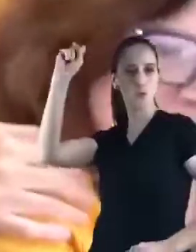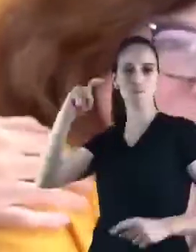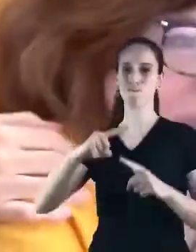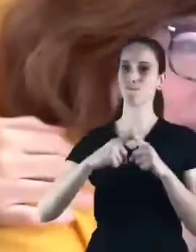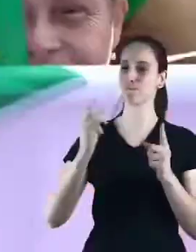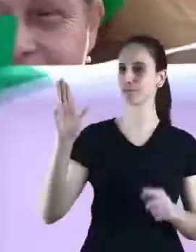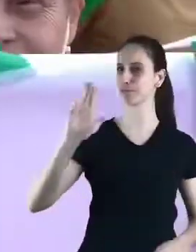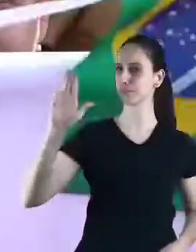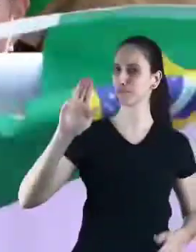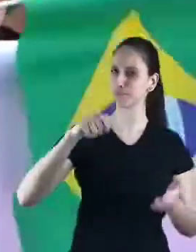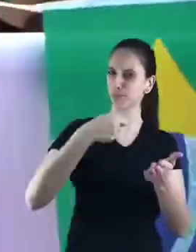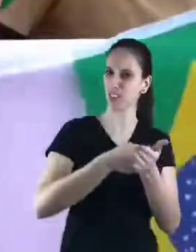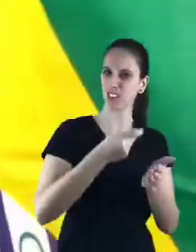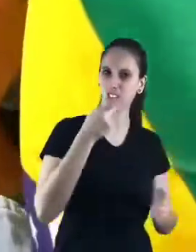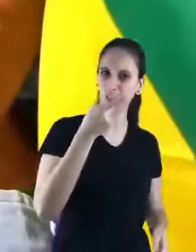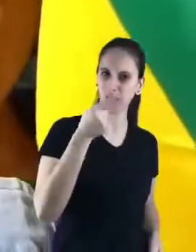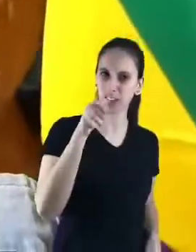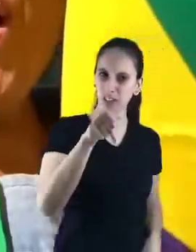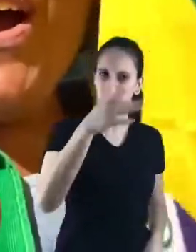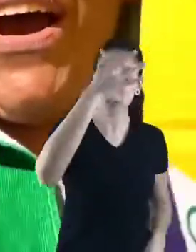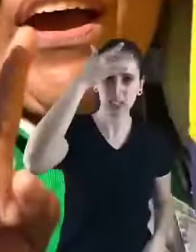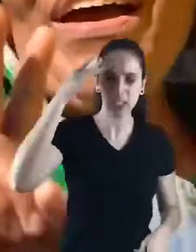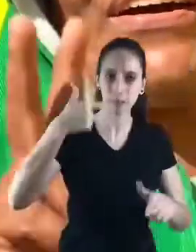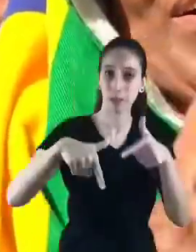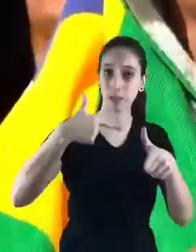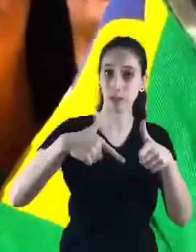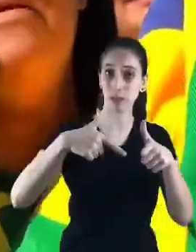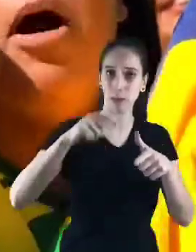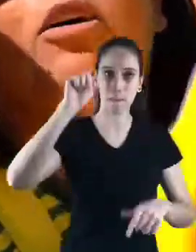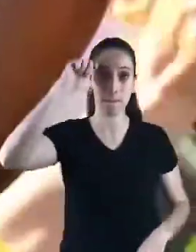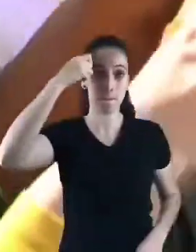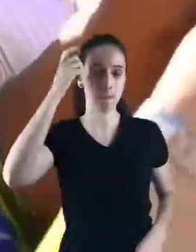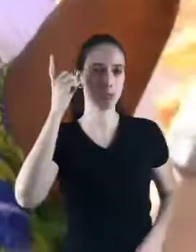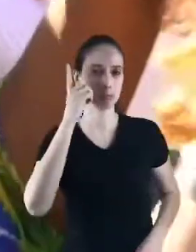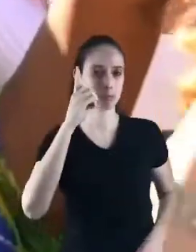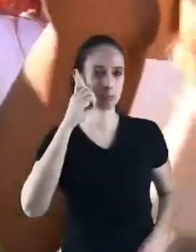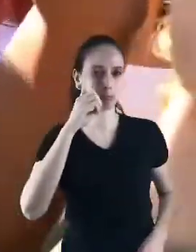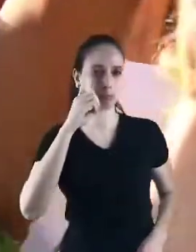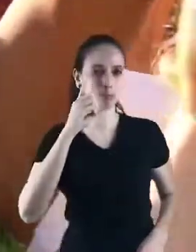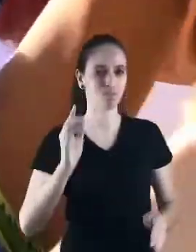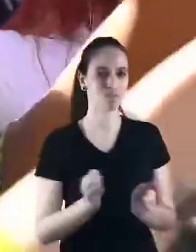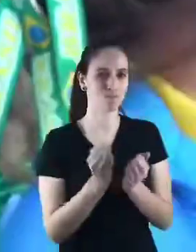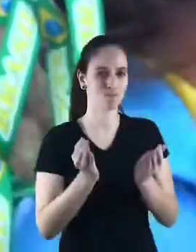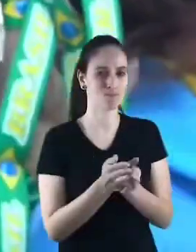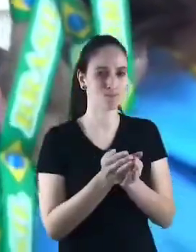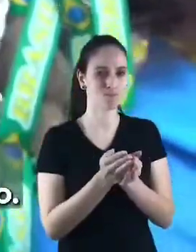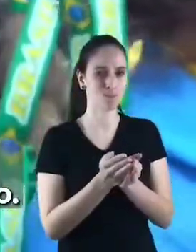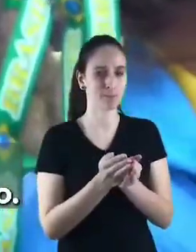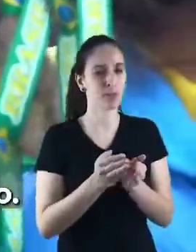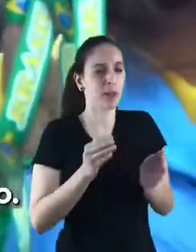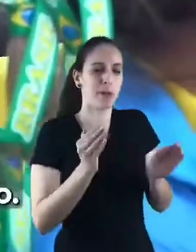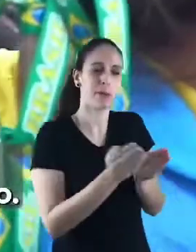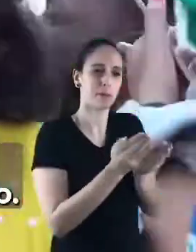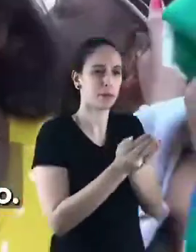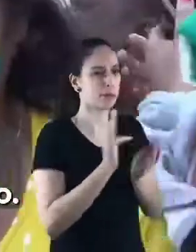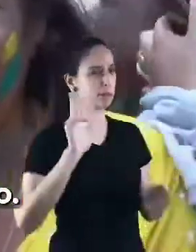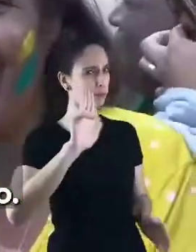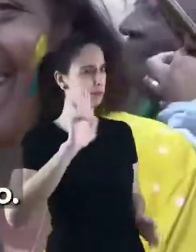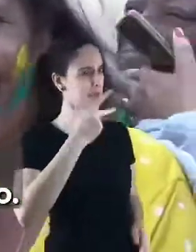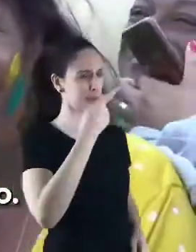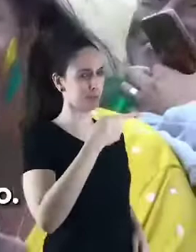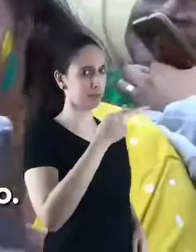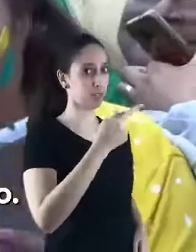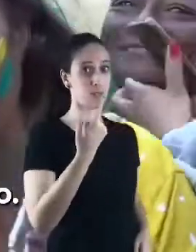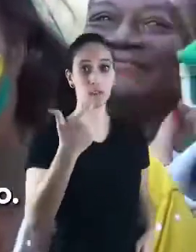Sextou! Mas o Lula insiste em dizer que você, trabalhador, preto, pardo e pobre, pobre é por conta dele,